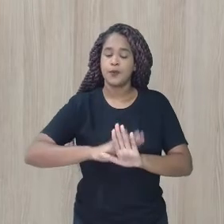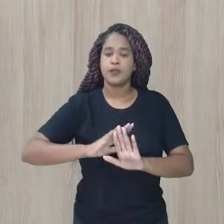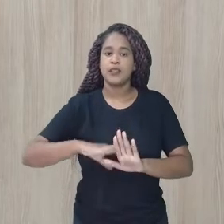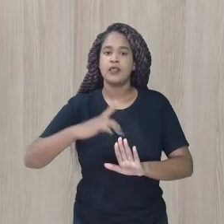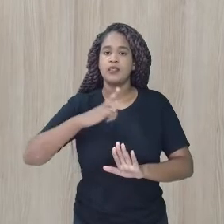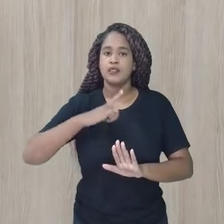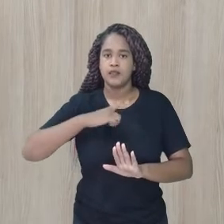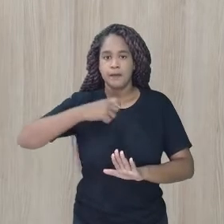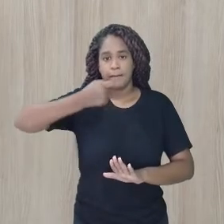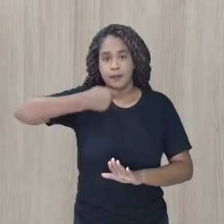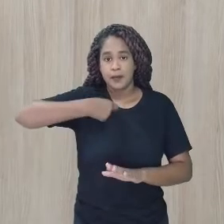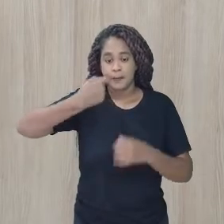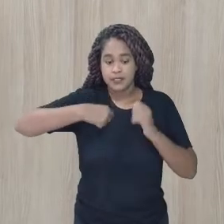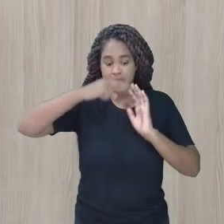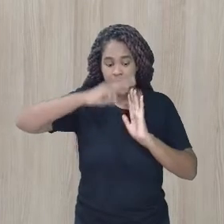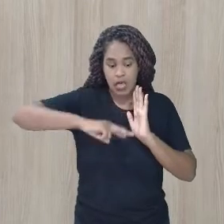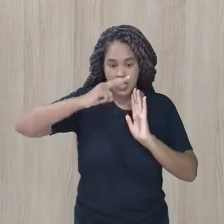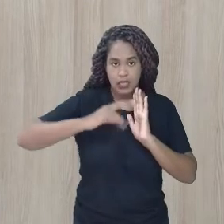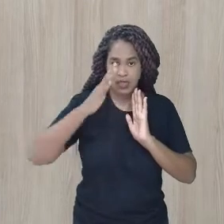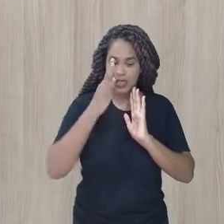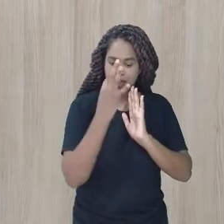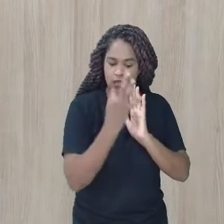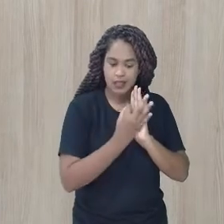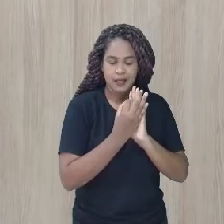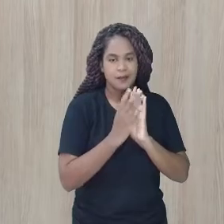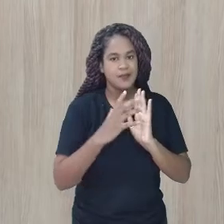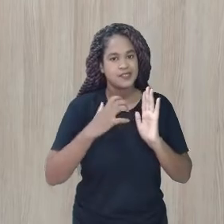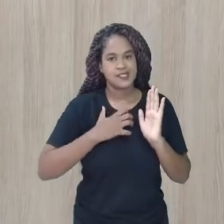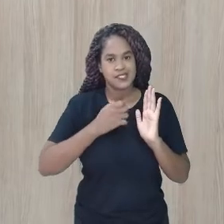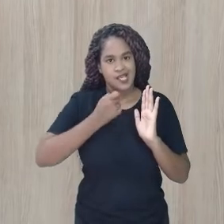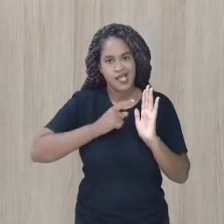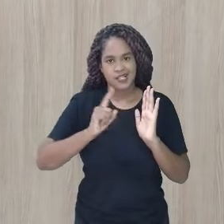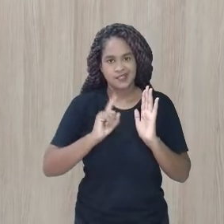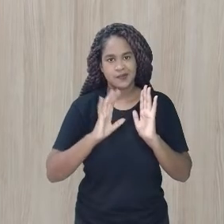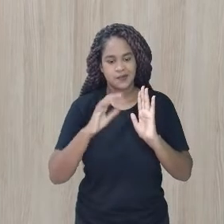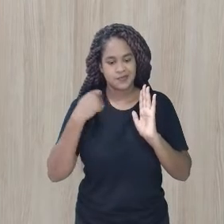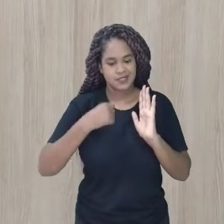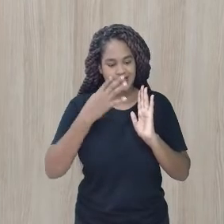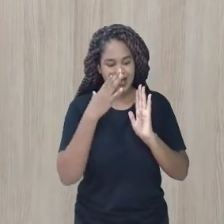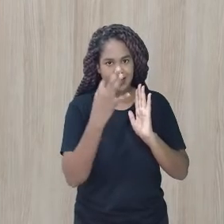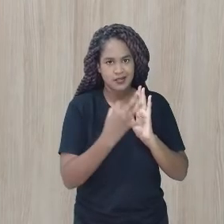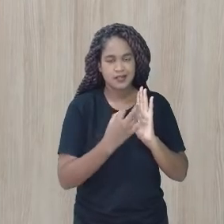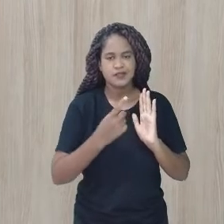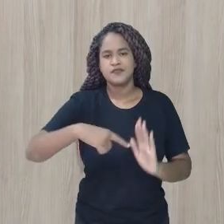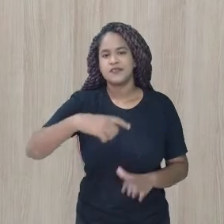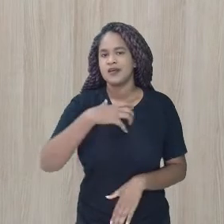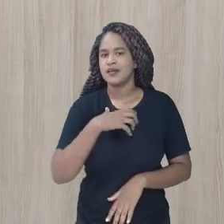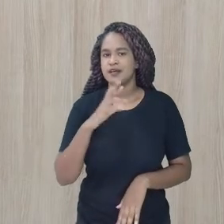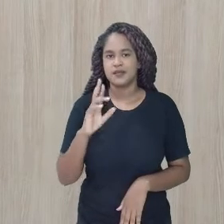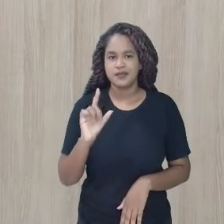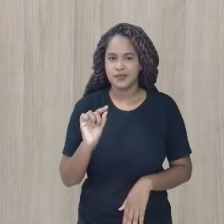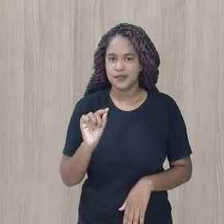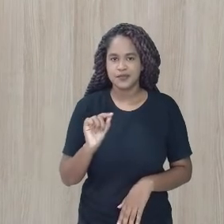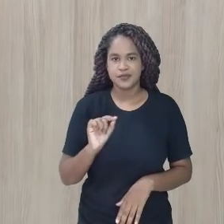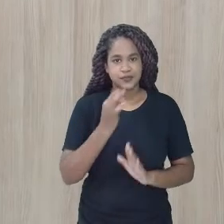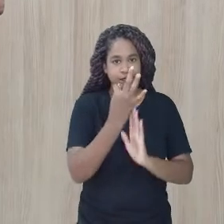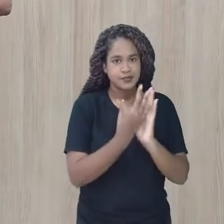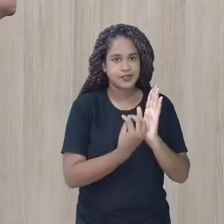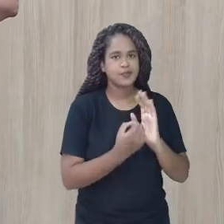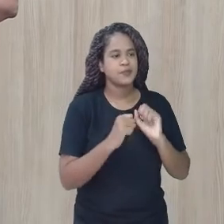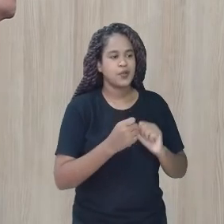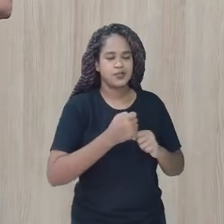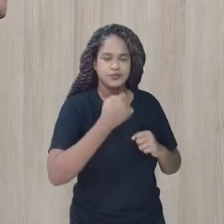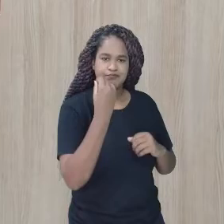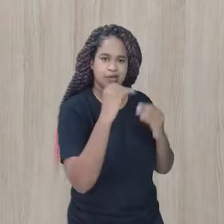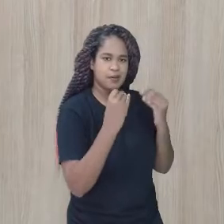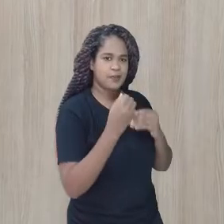você não lê prestando atenção, você não acha engraçado. Mas o que vocês acharam do texto? Comentem aí no chat, porque a